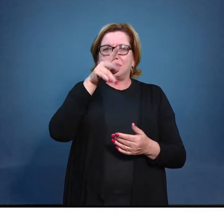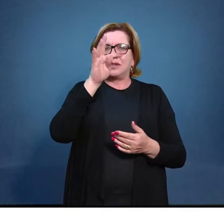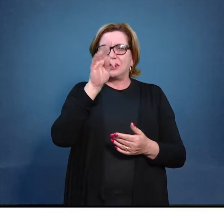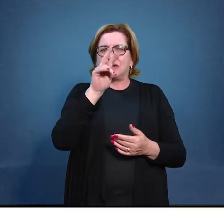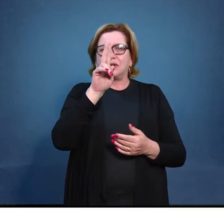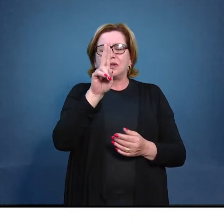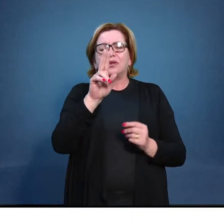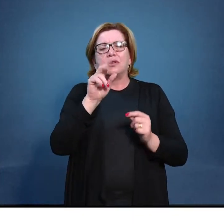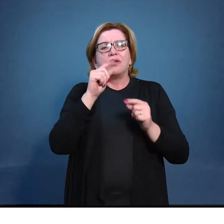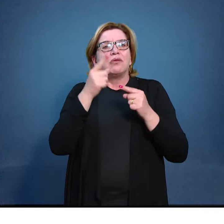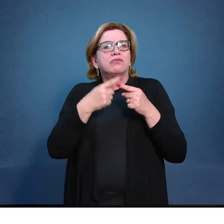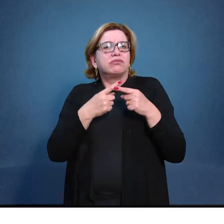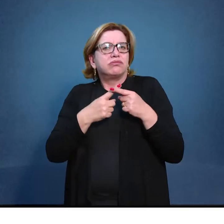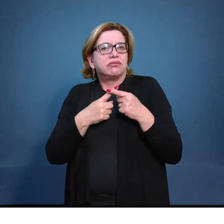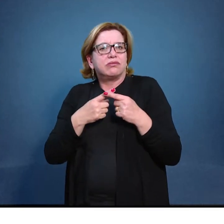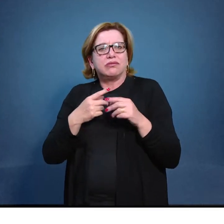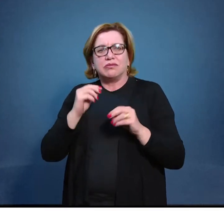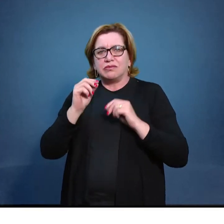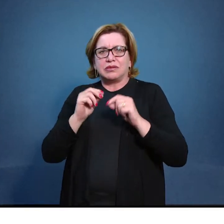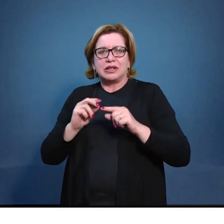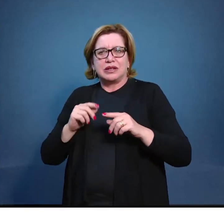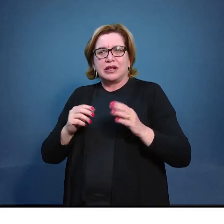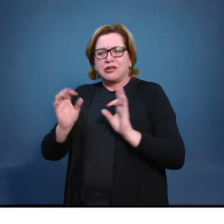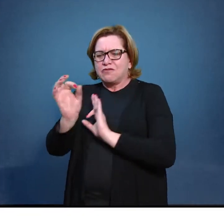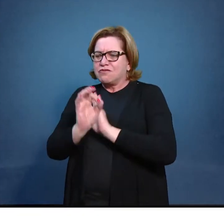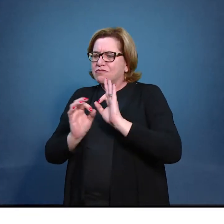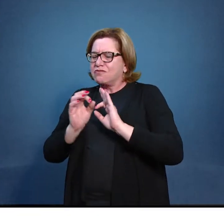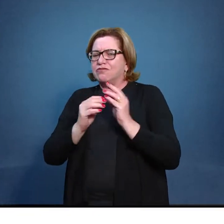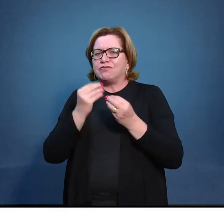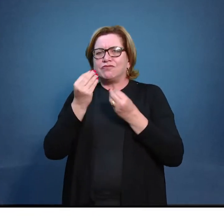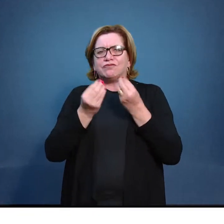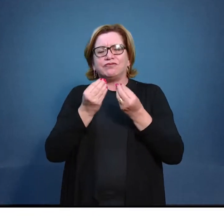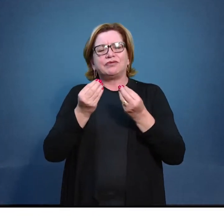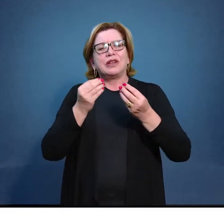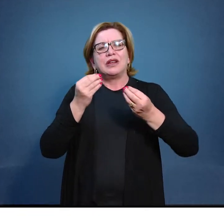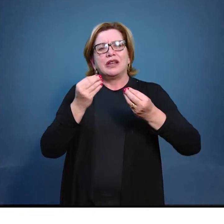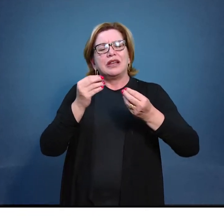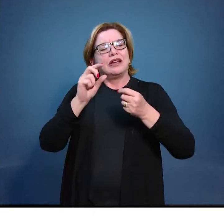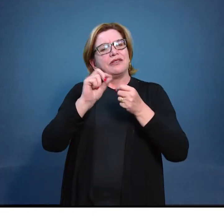Ele serve para manter a máquina pública funcionando, serve para